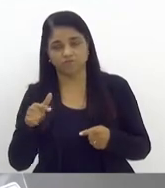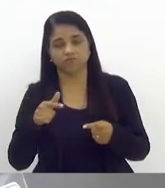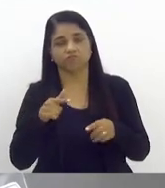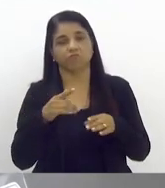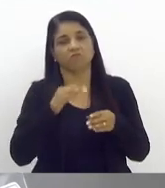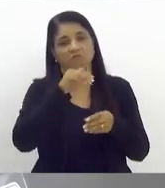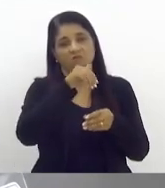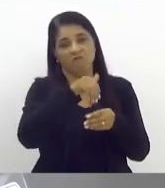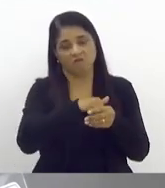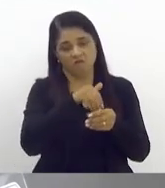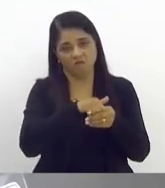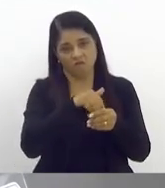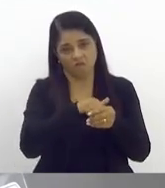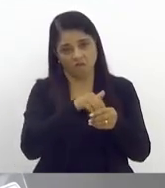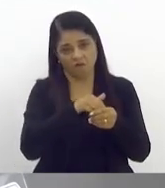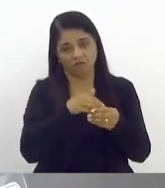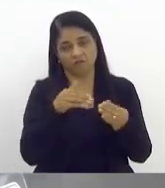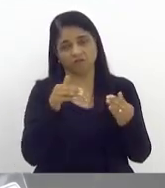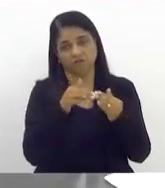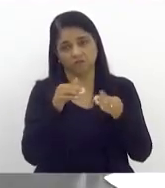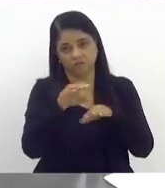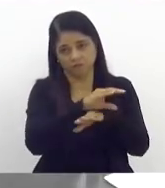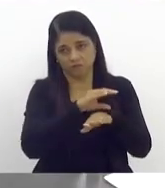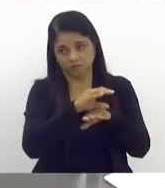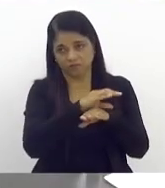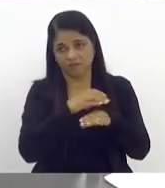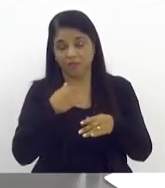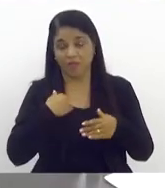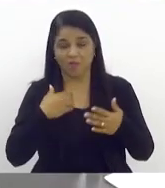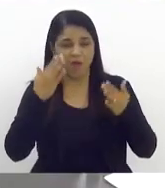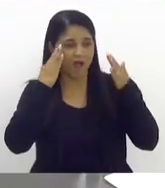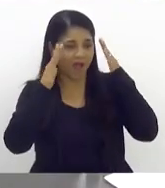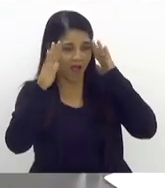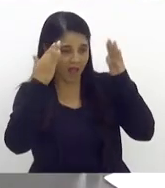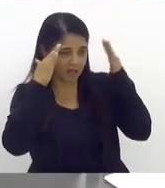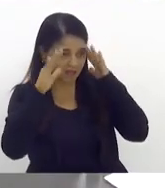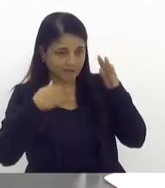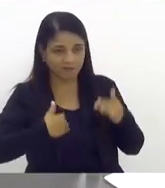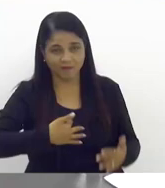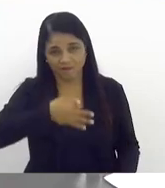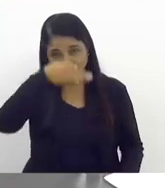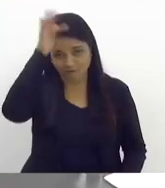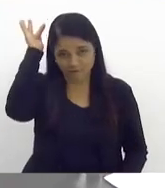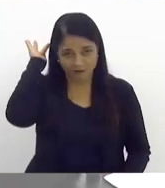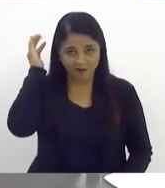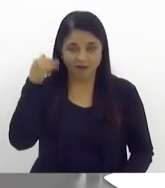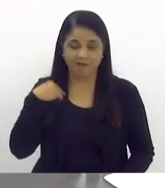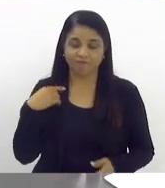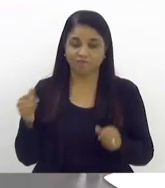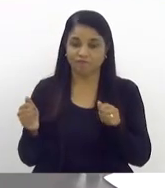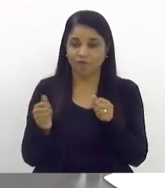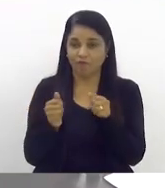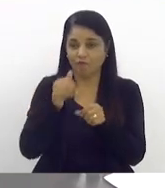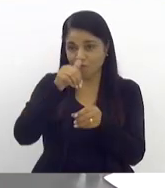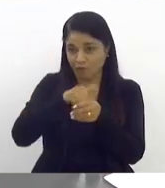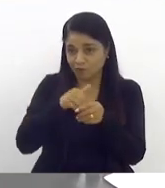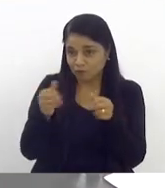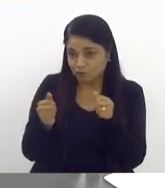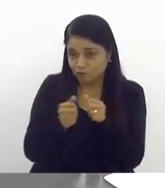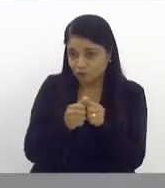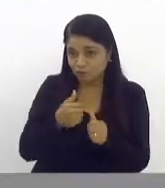deputada Verônica, relatora do vencido. Quanta alegria ver o Flávio Serafini votando comigo. Ah, que